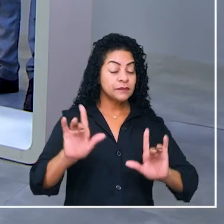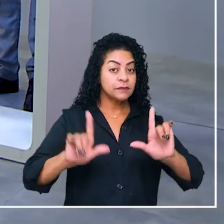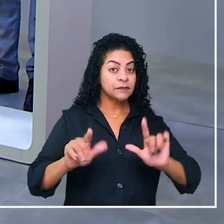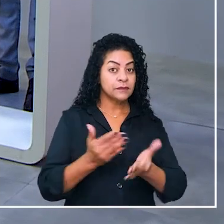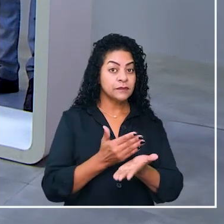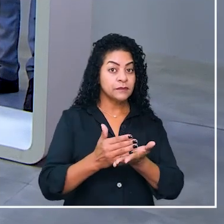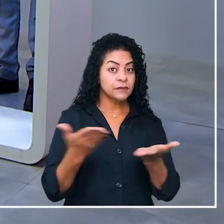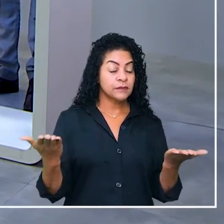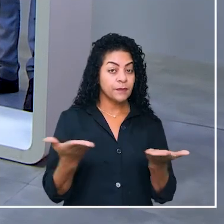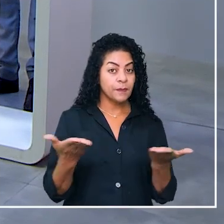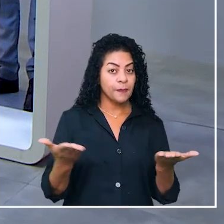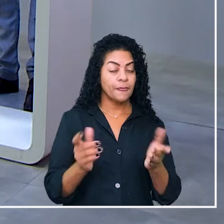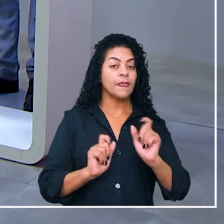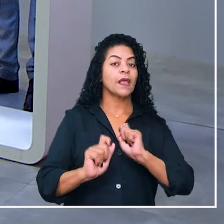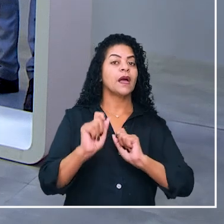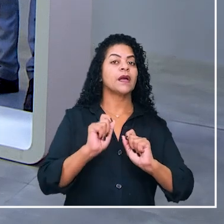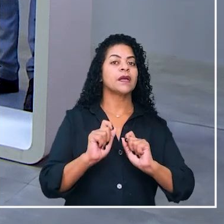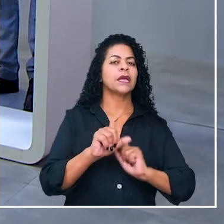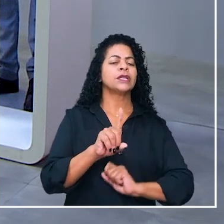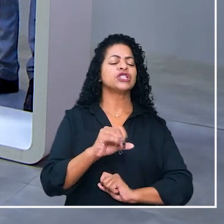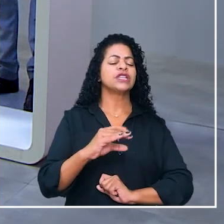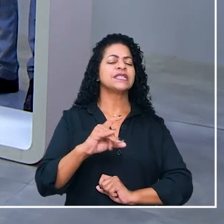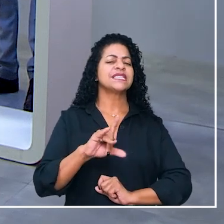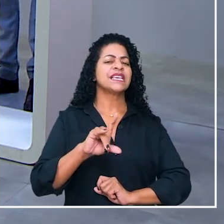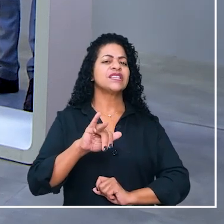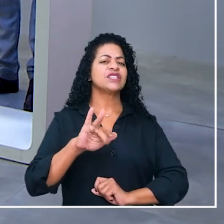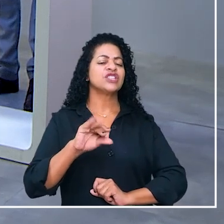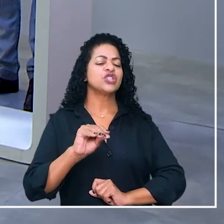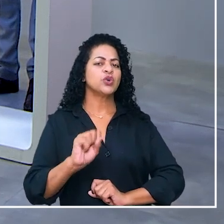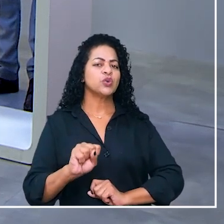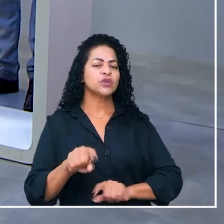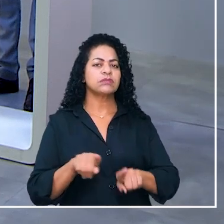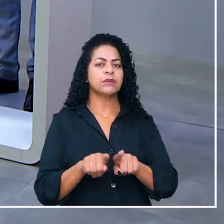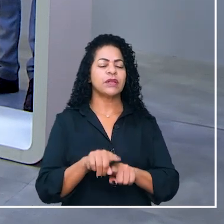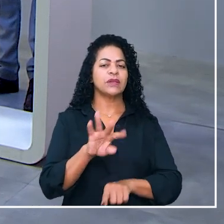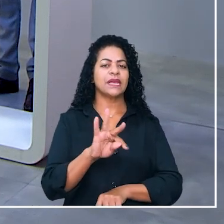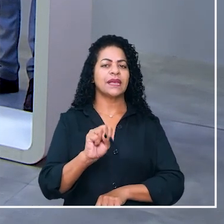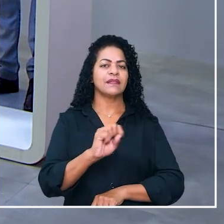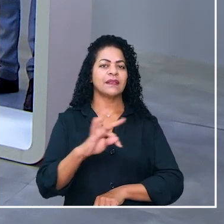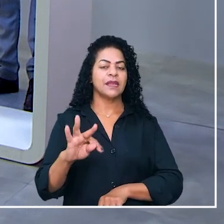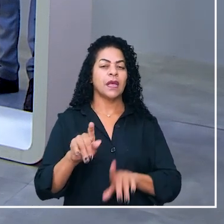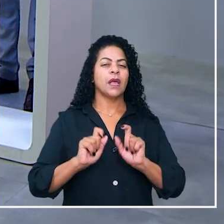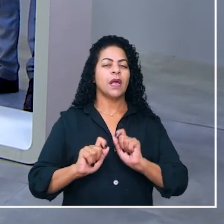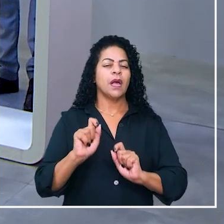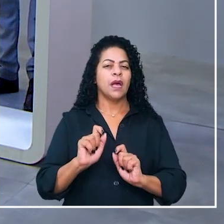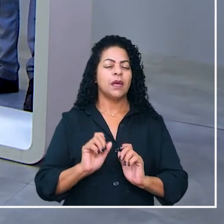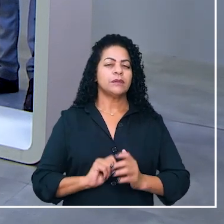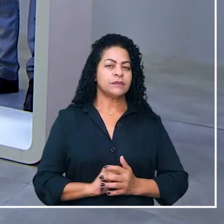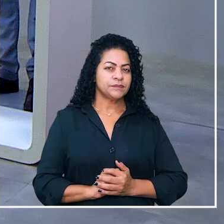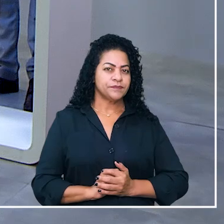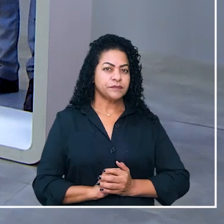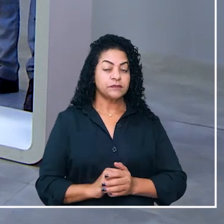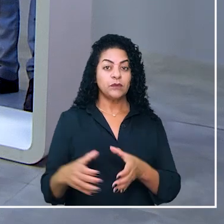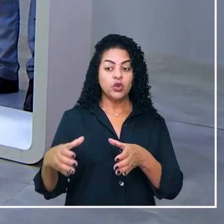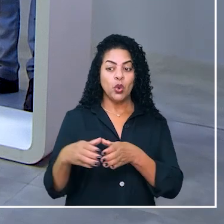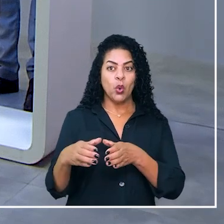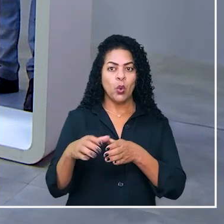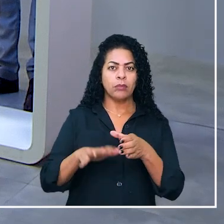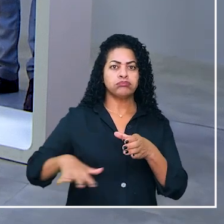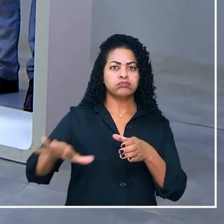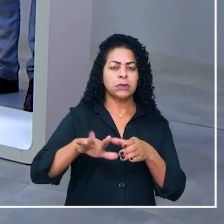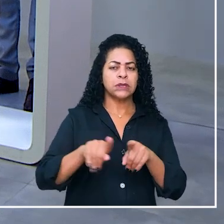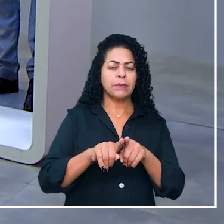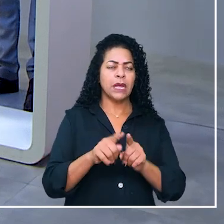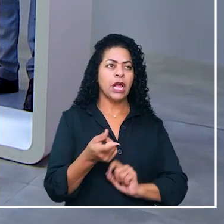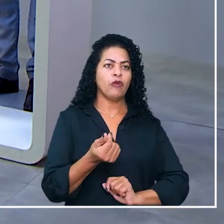Começamos o programa de hoje, Luana, pela sessão de dissídios coletivos do TST. Por maioria, o colegiado manteve a nulidade de norma coletiva